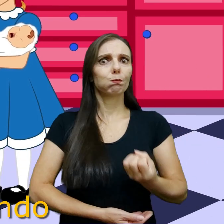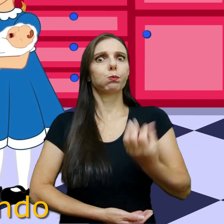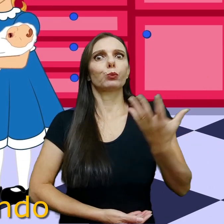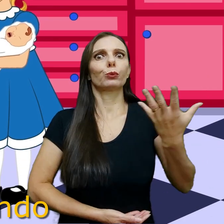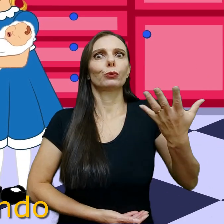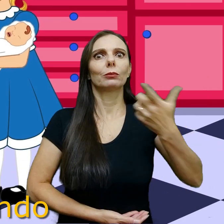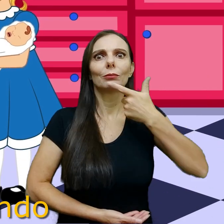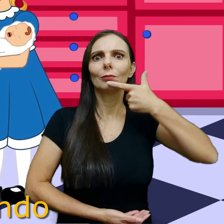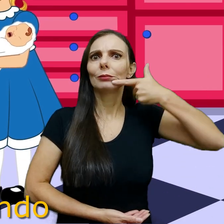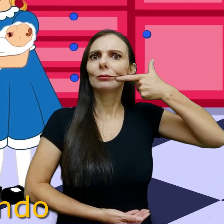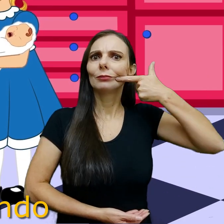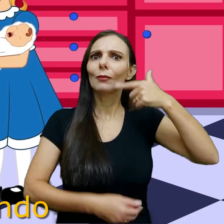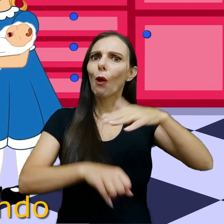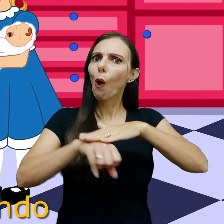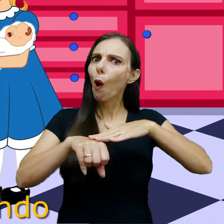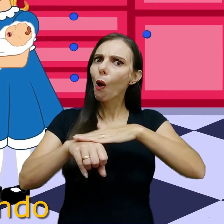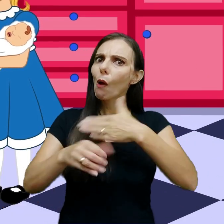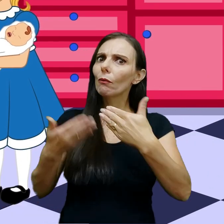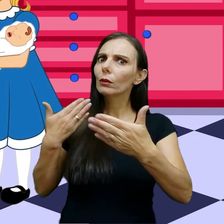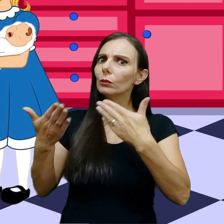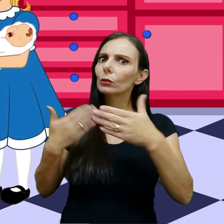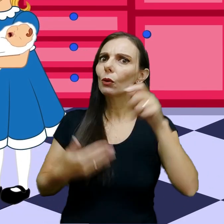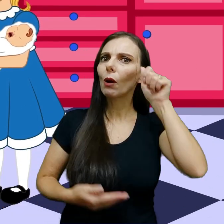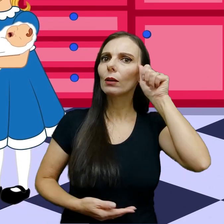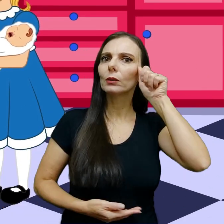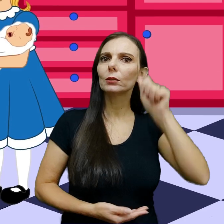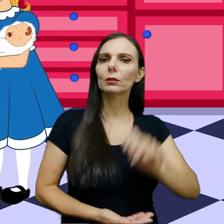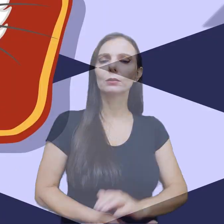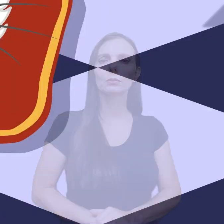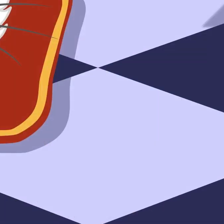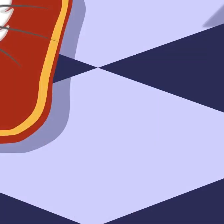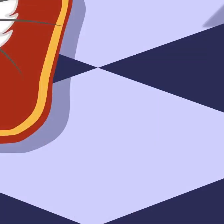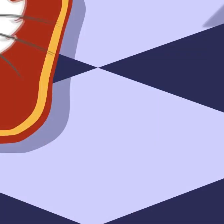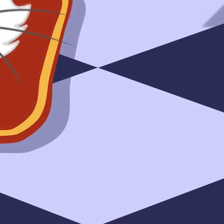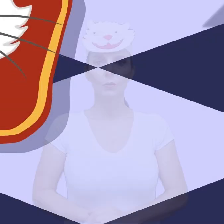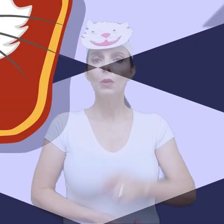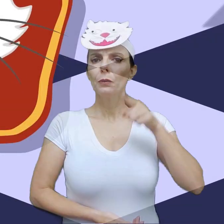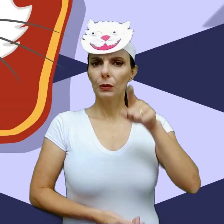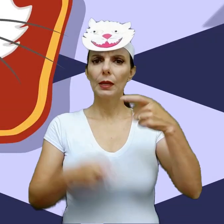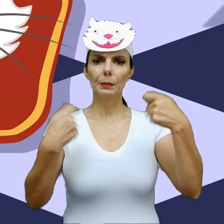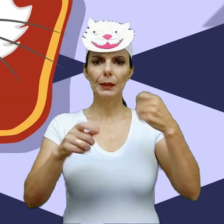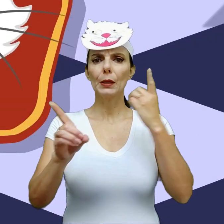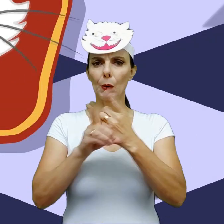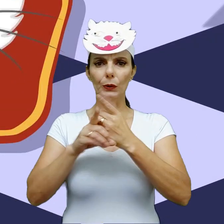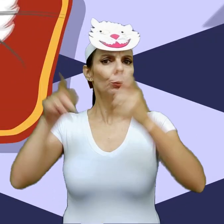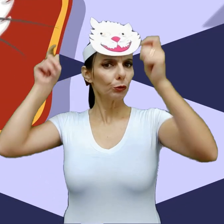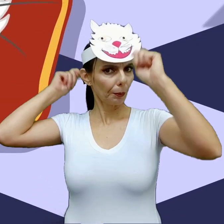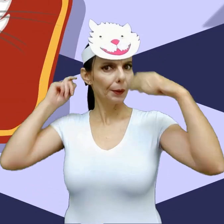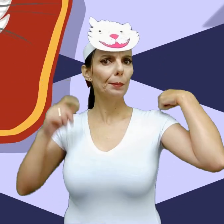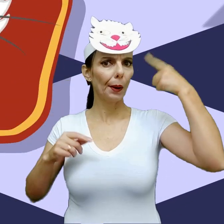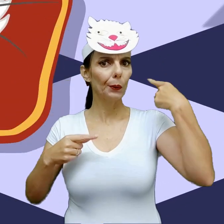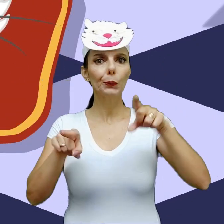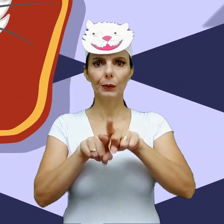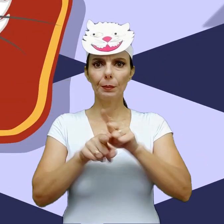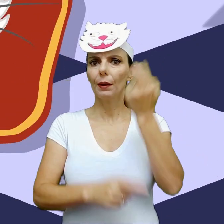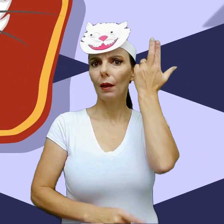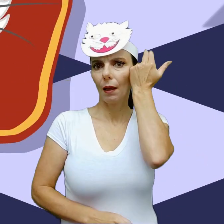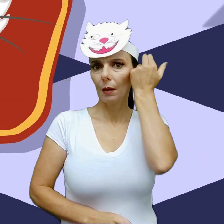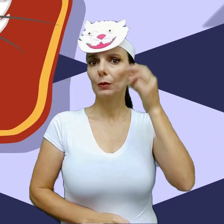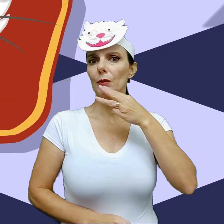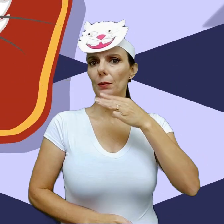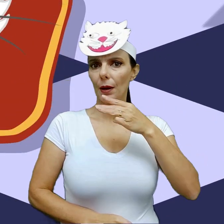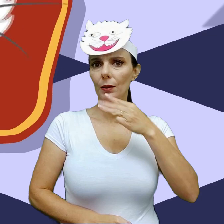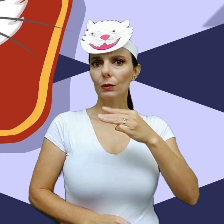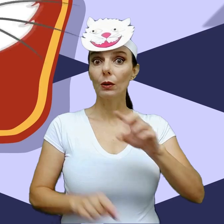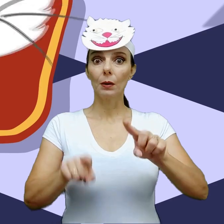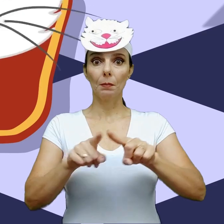mágico apareceu novamente sorrindo e falou com Alice. Você precisa encontrar o chapeleiro maluco e a lebre de